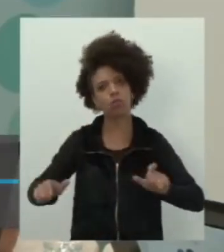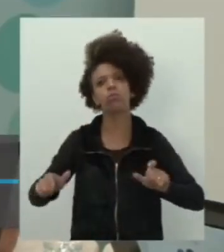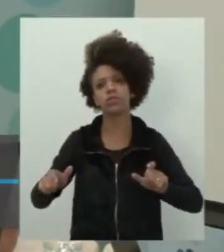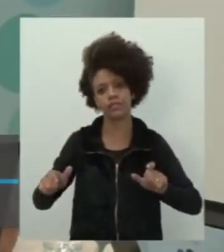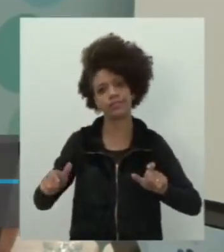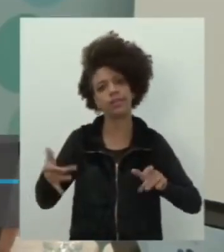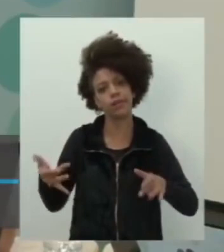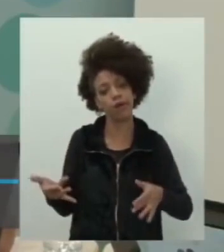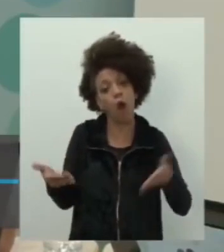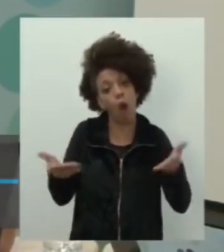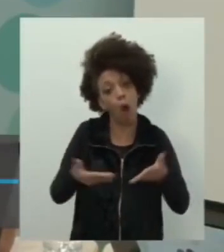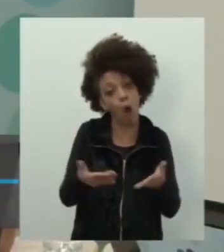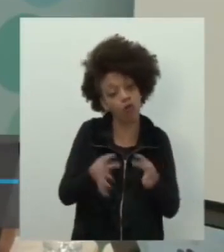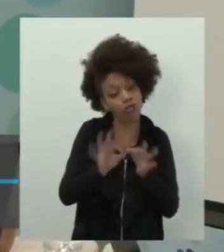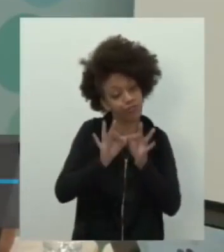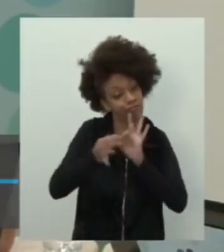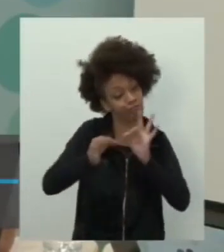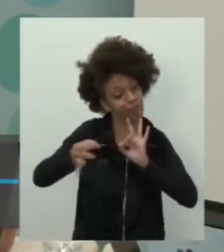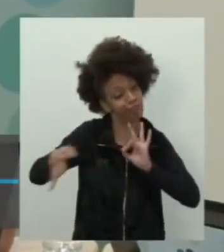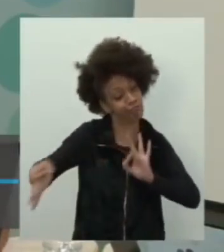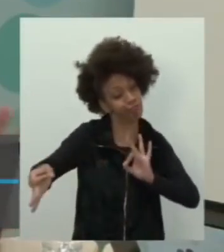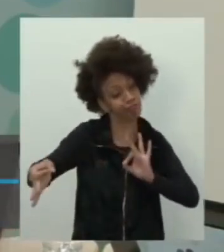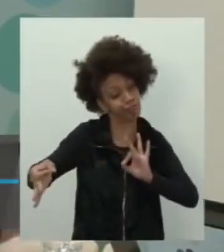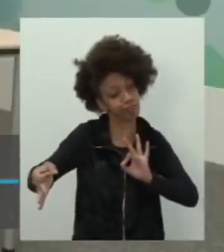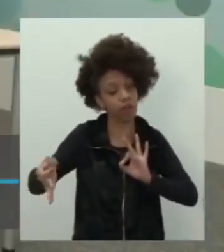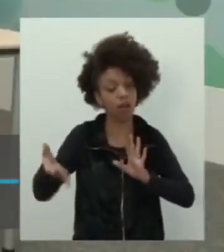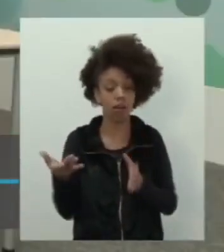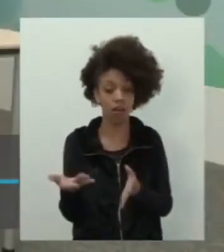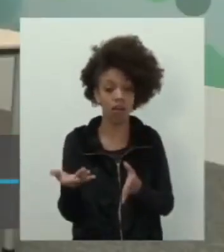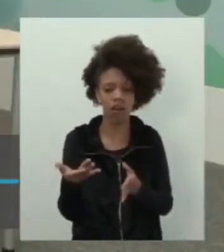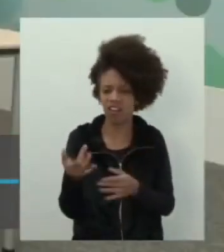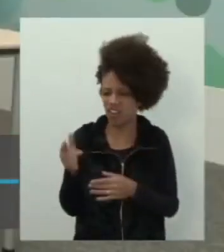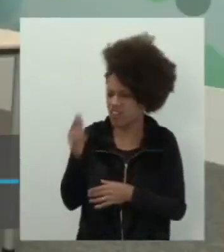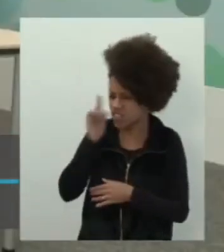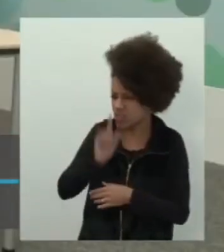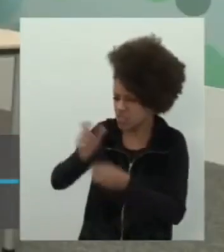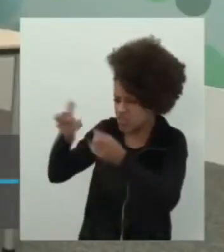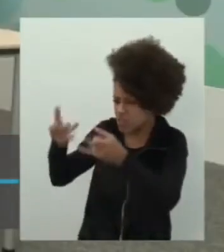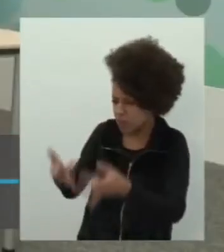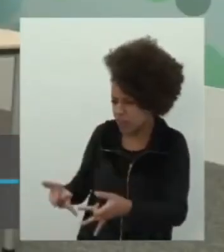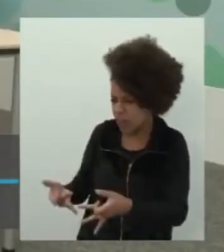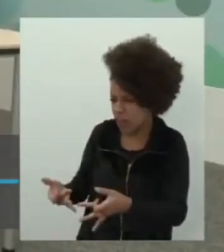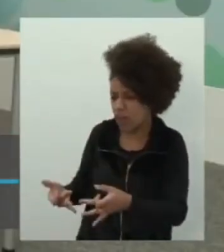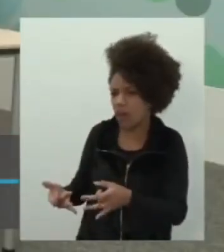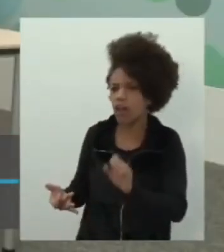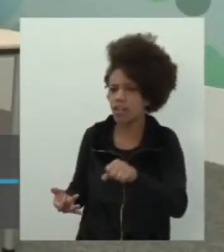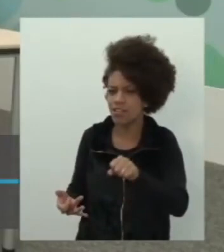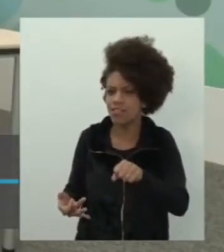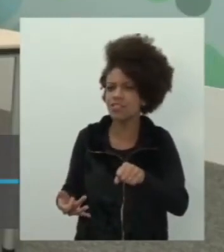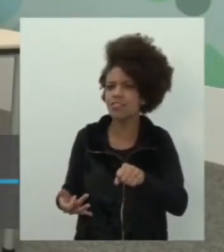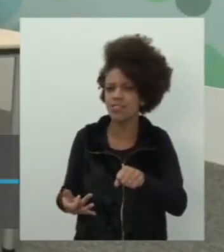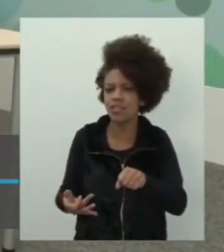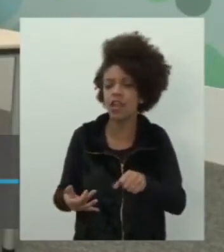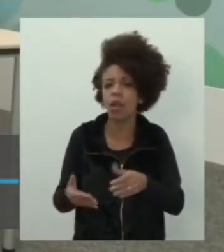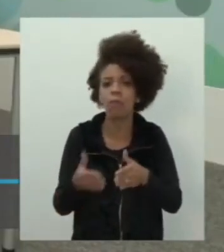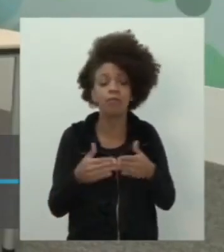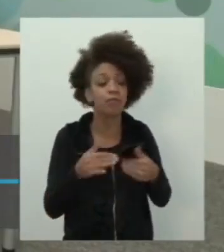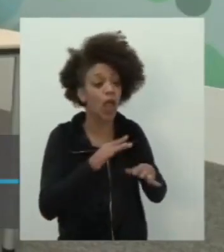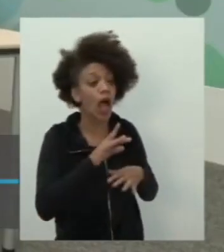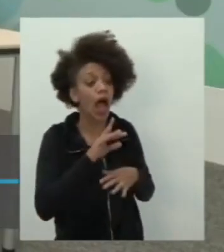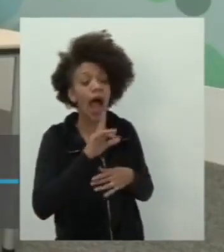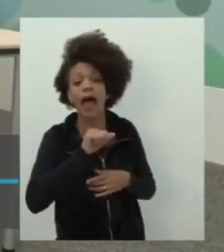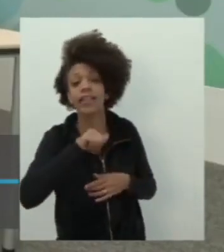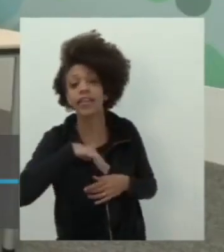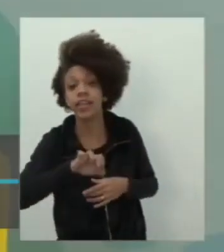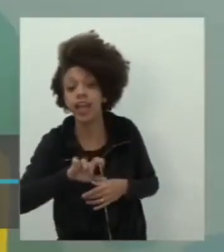hoje estamos indo muito longe. Eu acho que professora, eu consegui explicar o que é o movimento literário? Sim, posso só dar um... Por favor, claro. A Daniela, ela falou assim, é